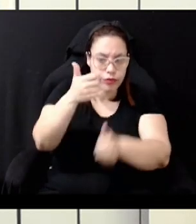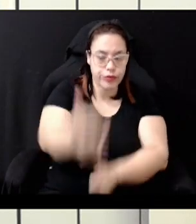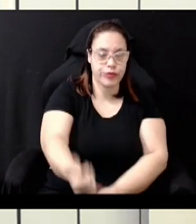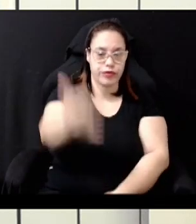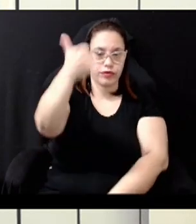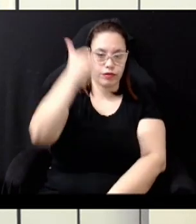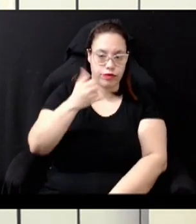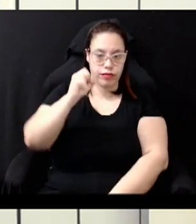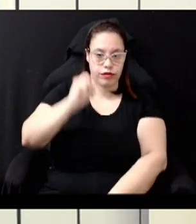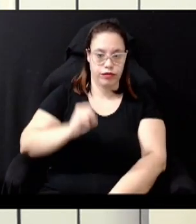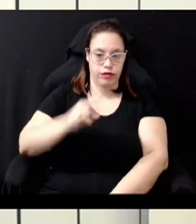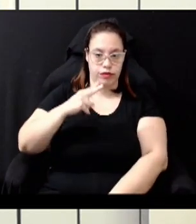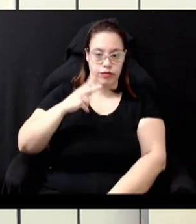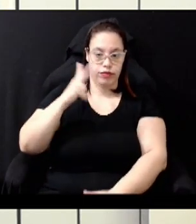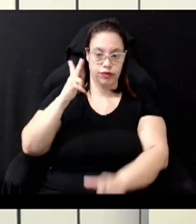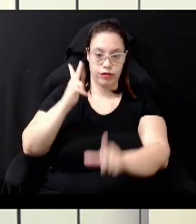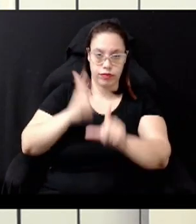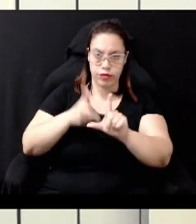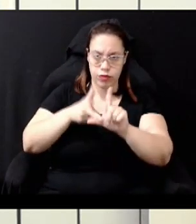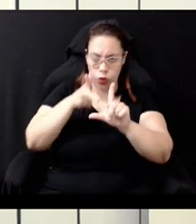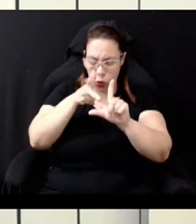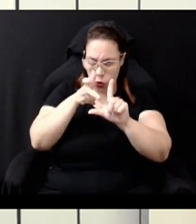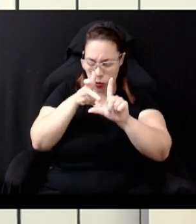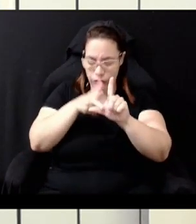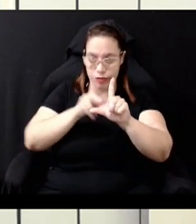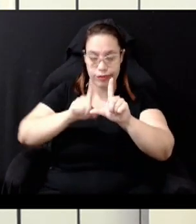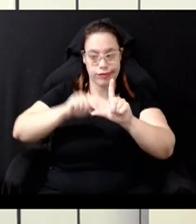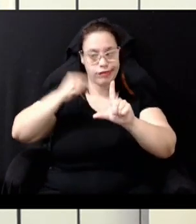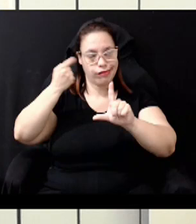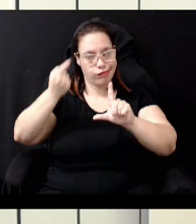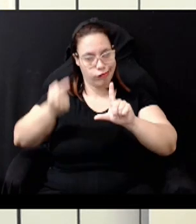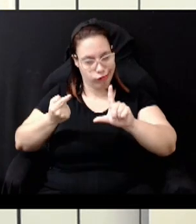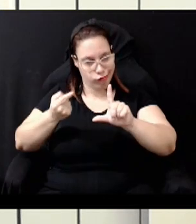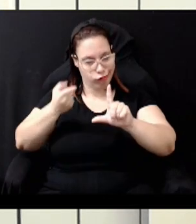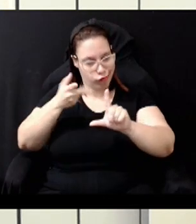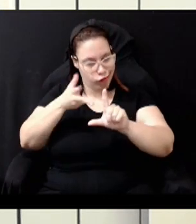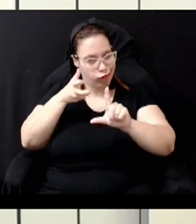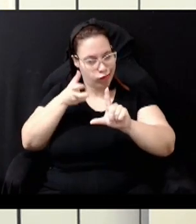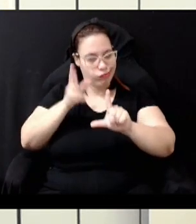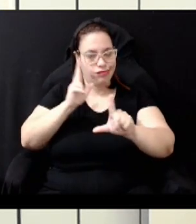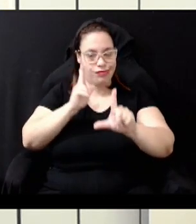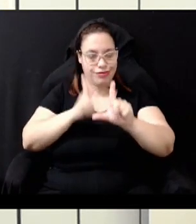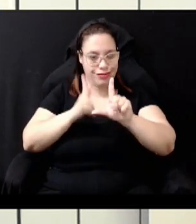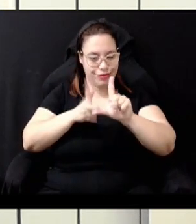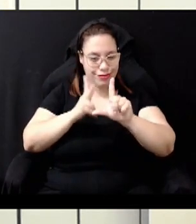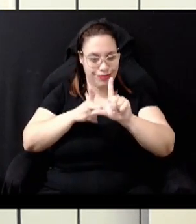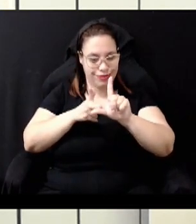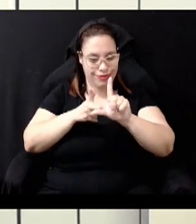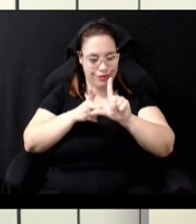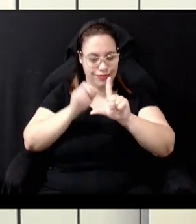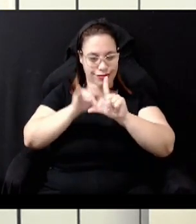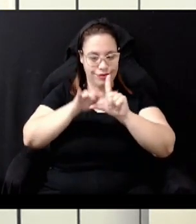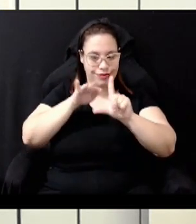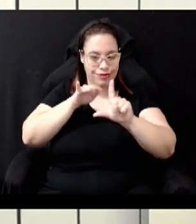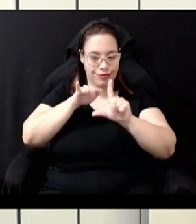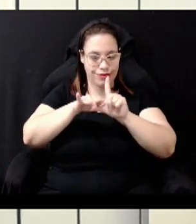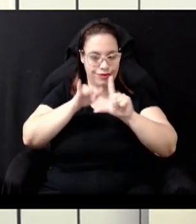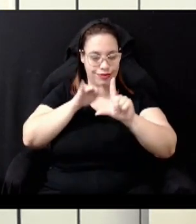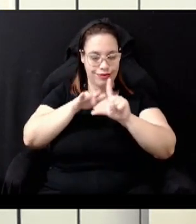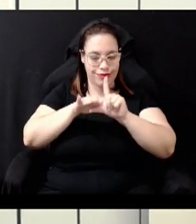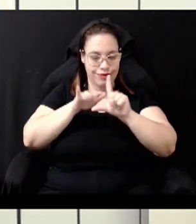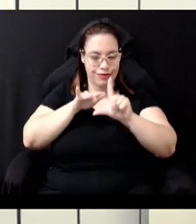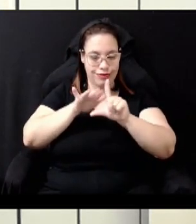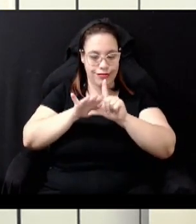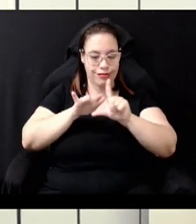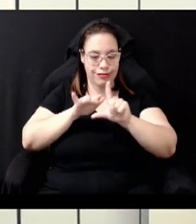abra a câmera como se fosse tirar uma foto. Mas antes de apertar para tirar essa foto, você só vai apontar a câmera do seu celular aqui, ó, para